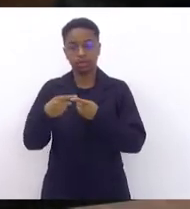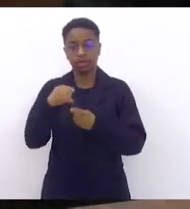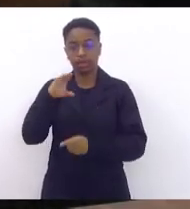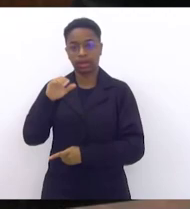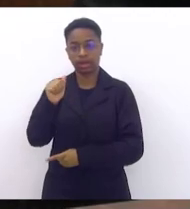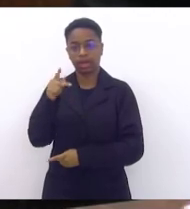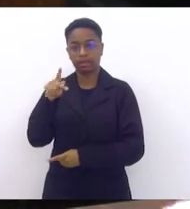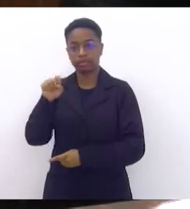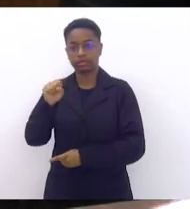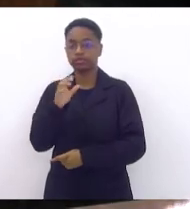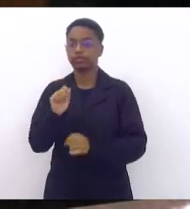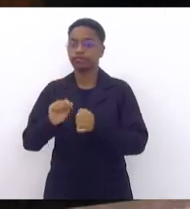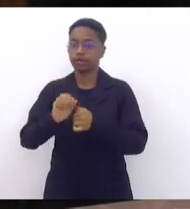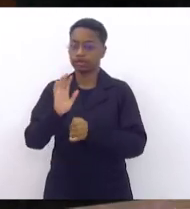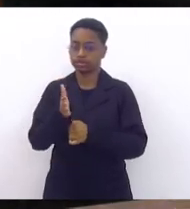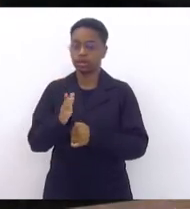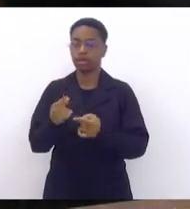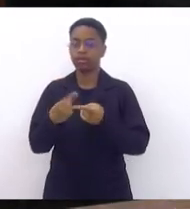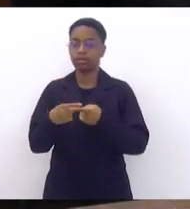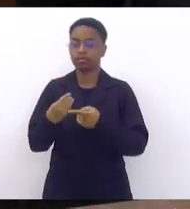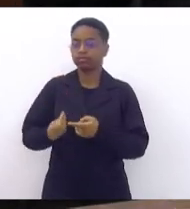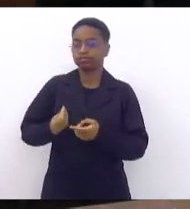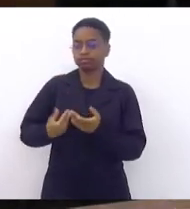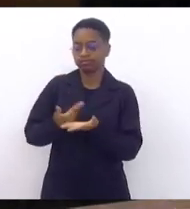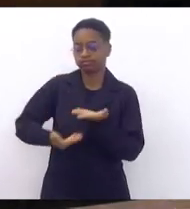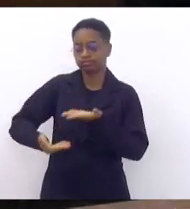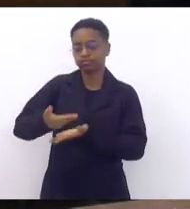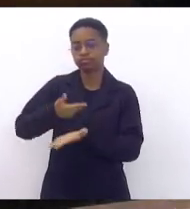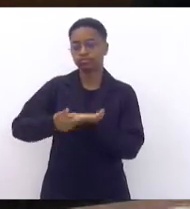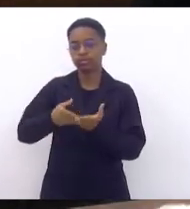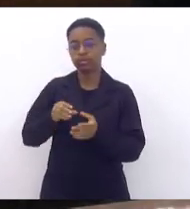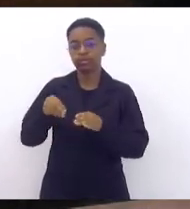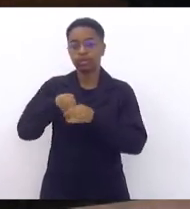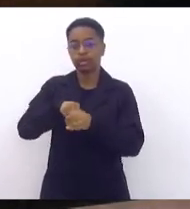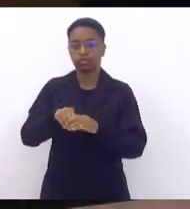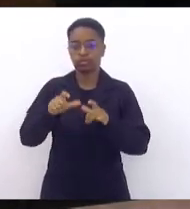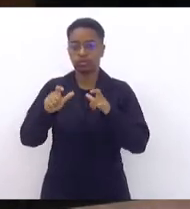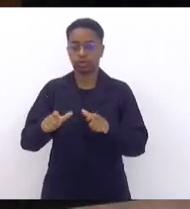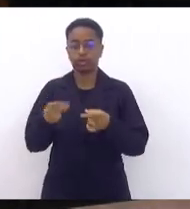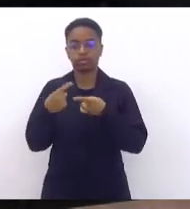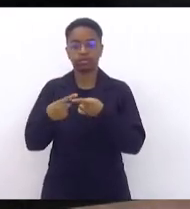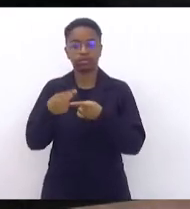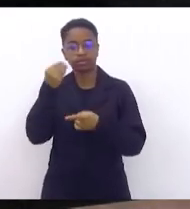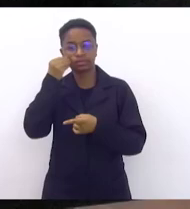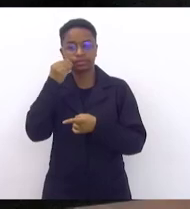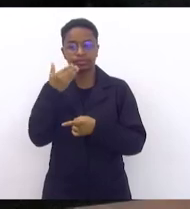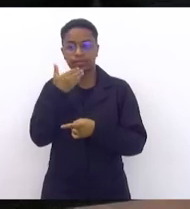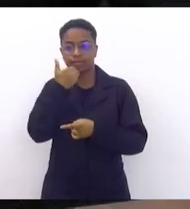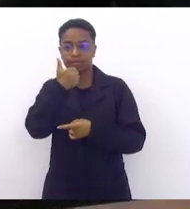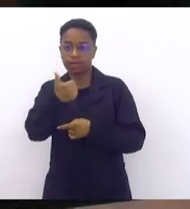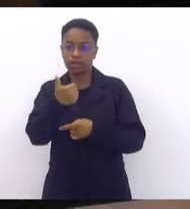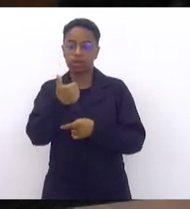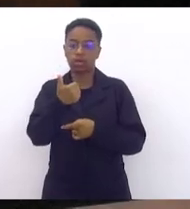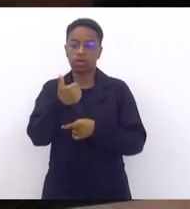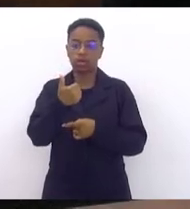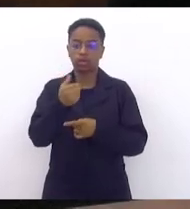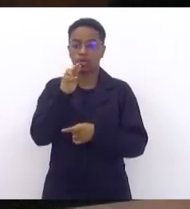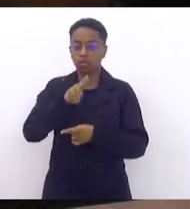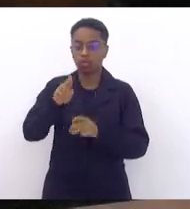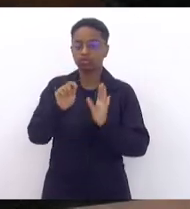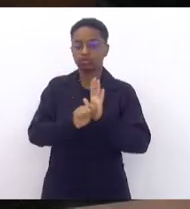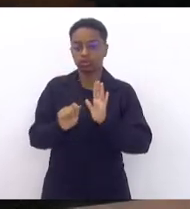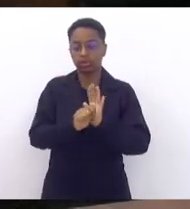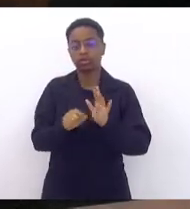CAPs-AD faz. O convívio comunitário em território, para lidar com a questão do uso problemático de drogas, ainda mais